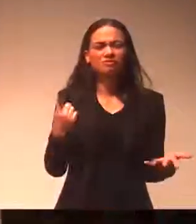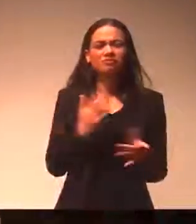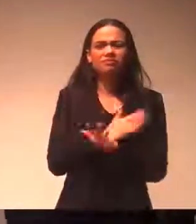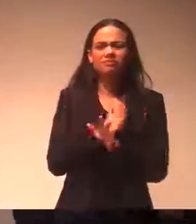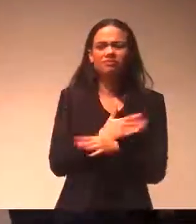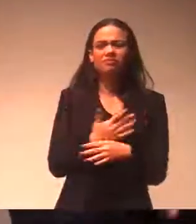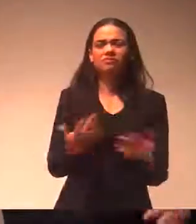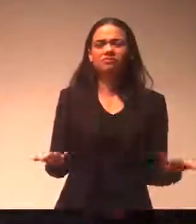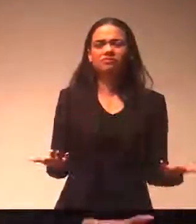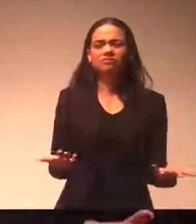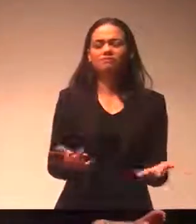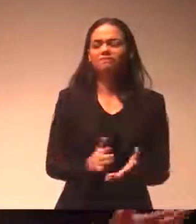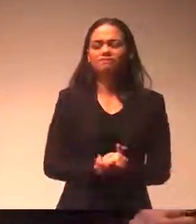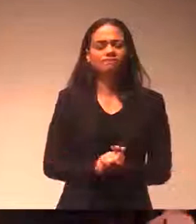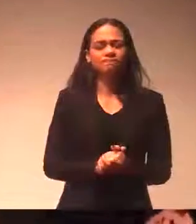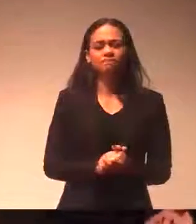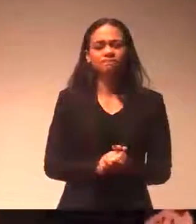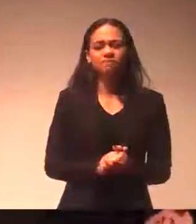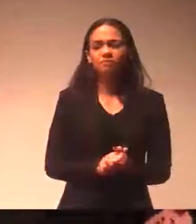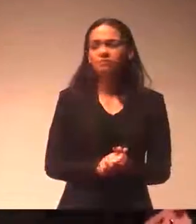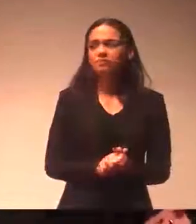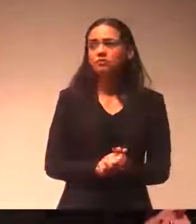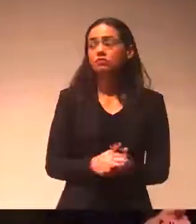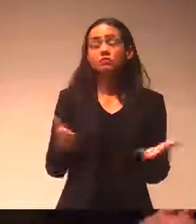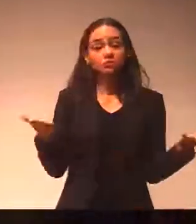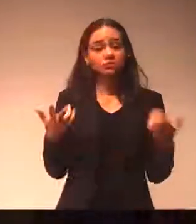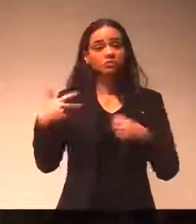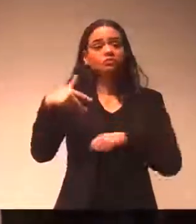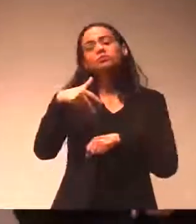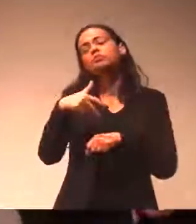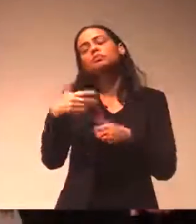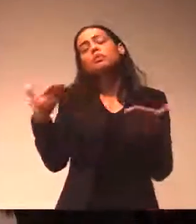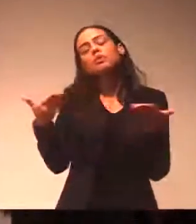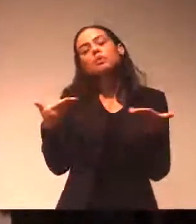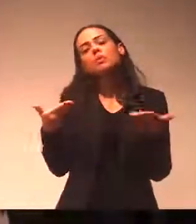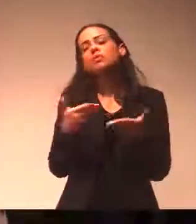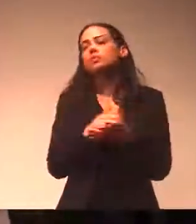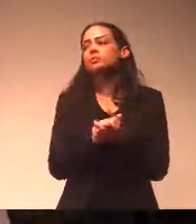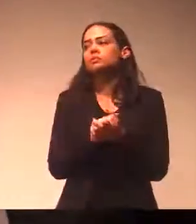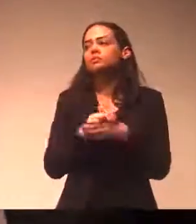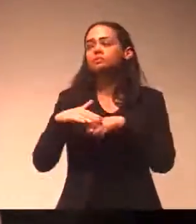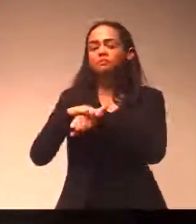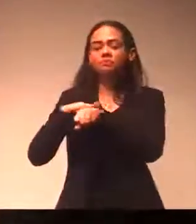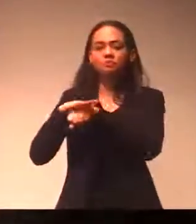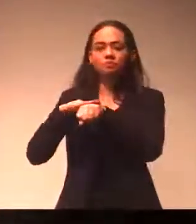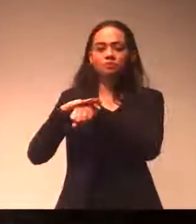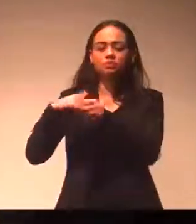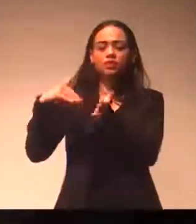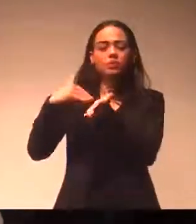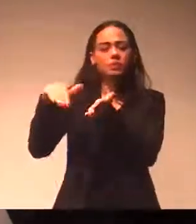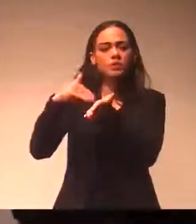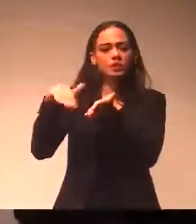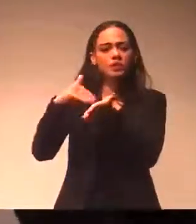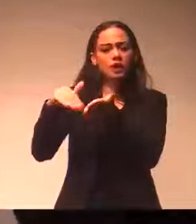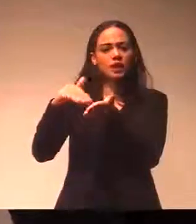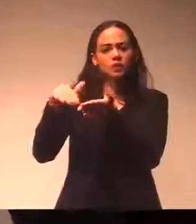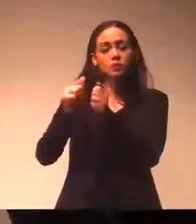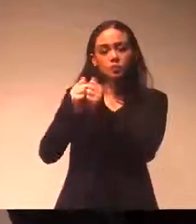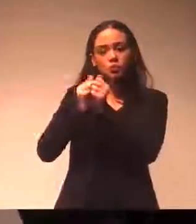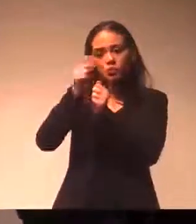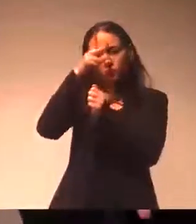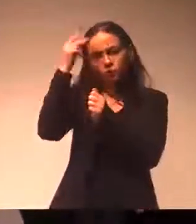enfrentamentos. Falei hoje rapidamente com o novo secretário de administração, Adriano Corazari, falei, Adriano, tem